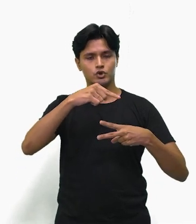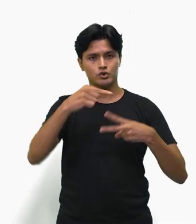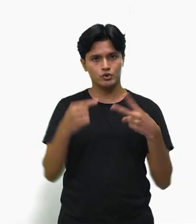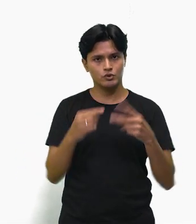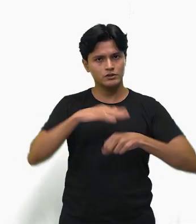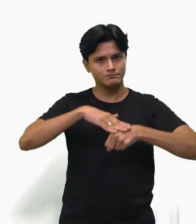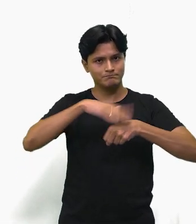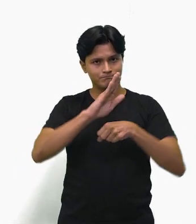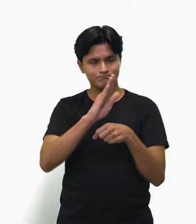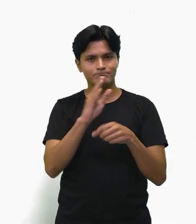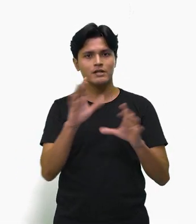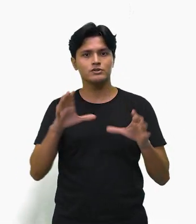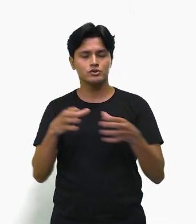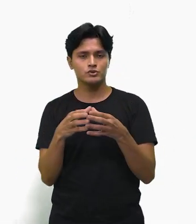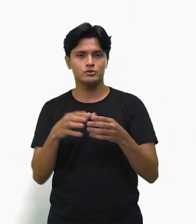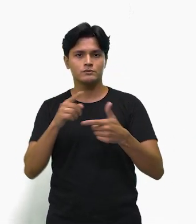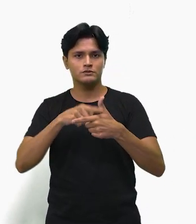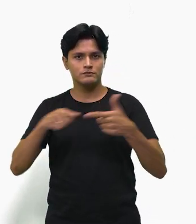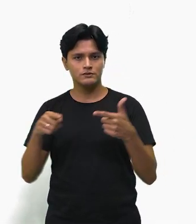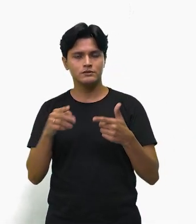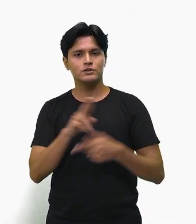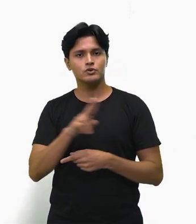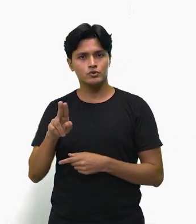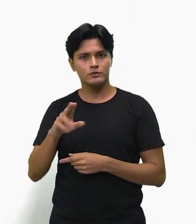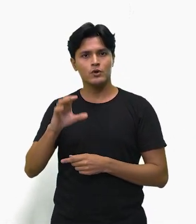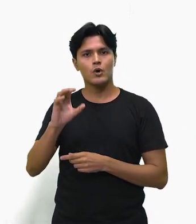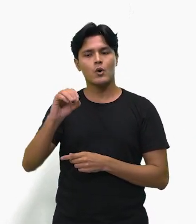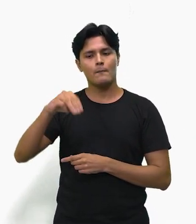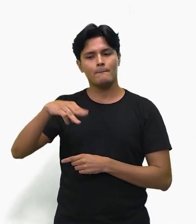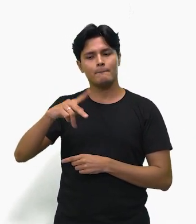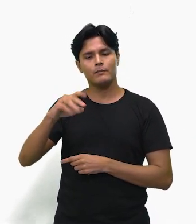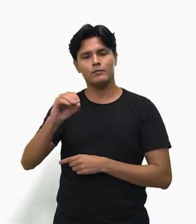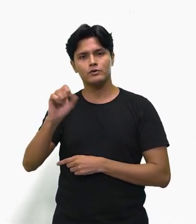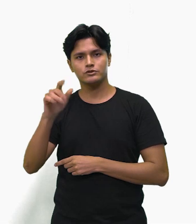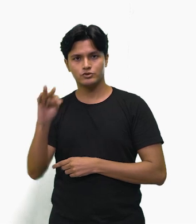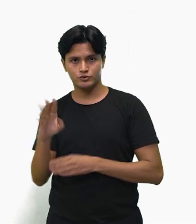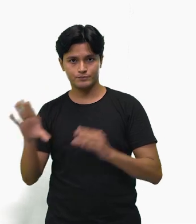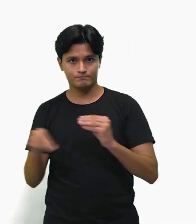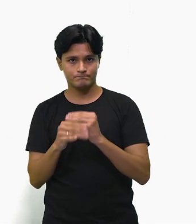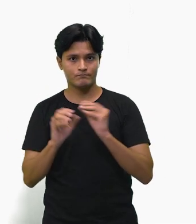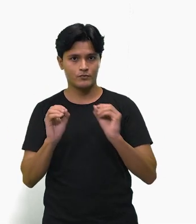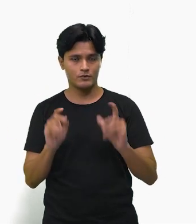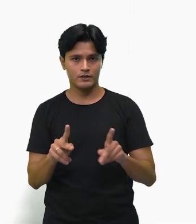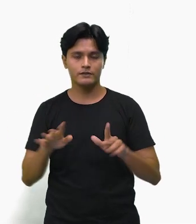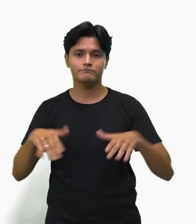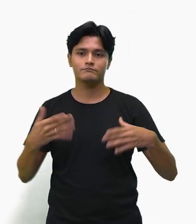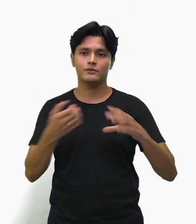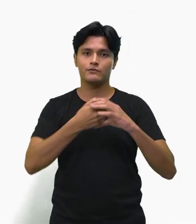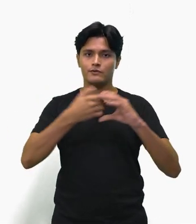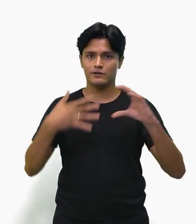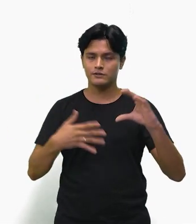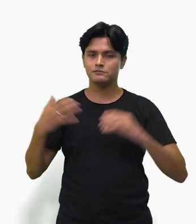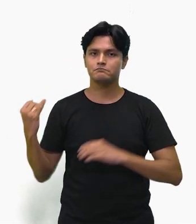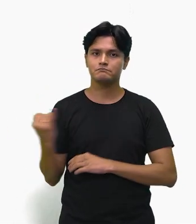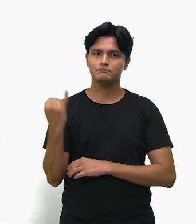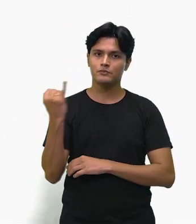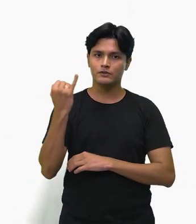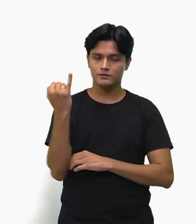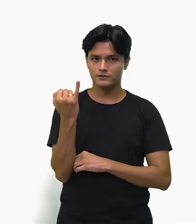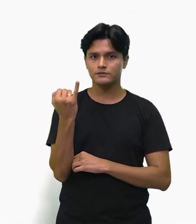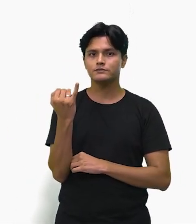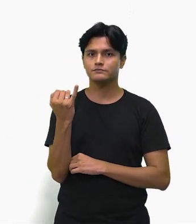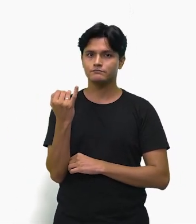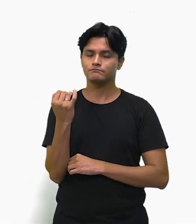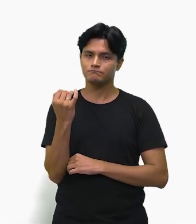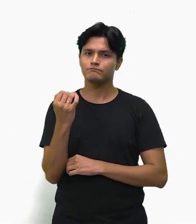é chamado de número composto. Tá ok? Então, essas características aí são